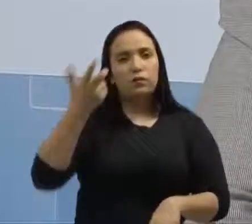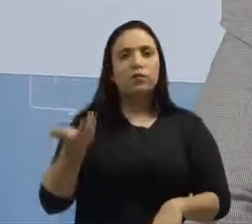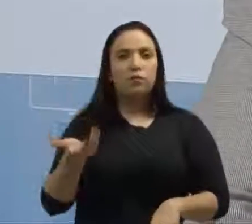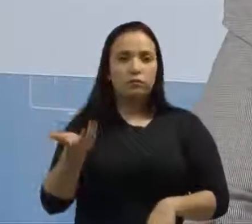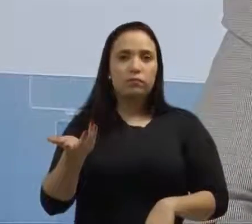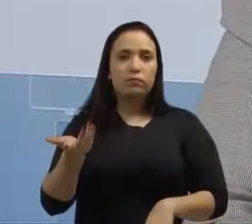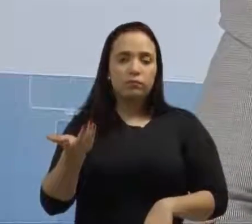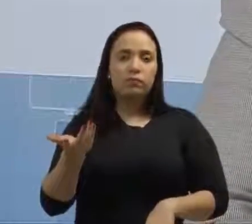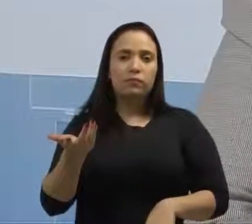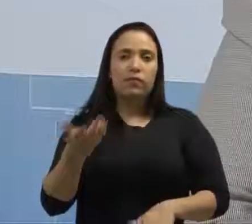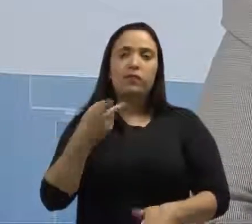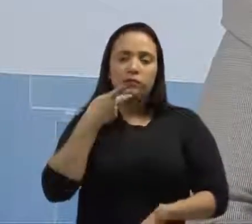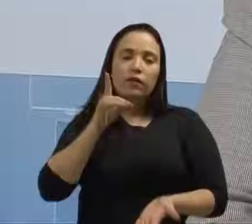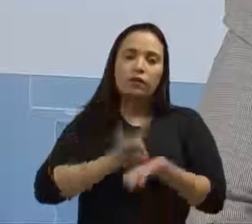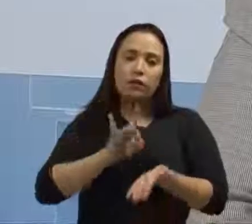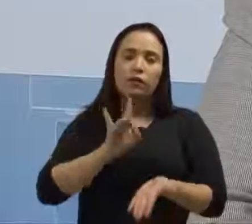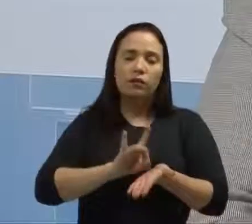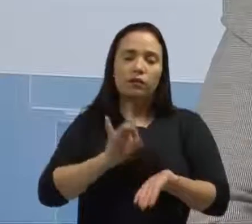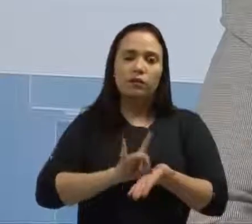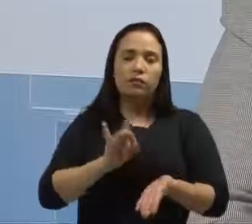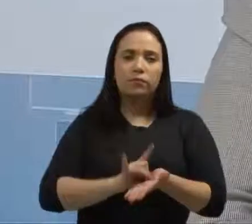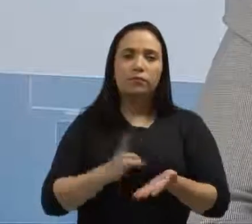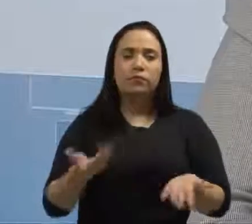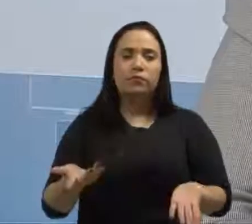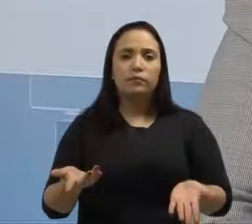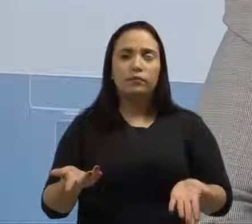sua realidade, enfrentar os fatos,